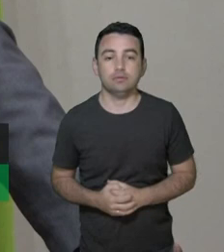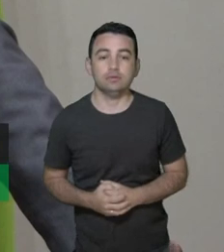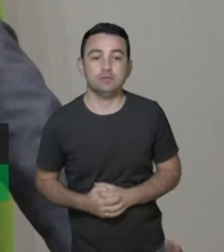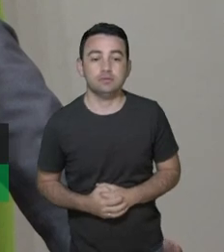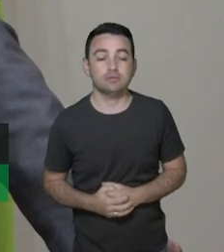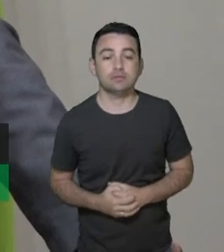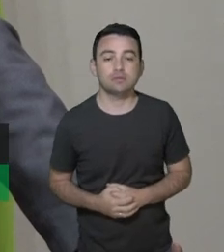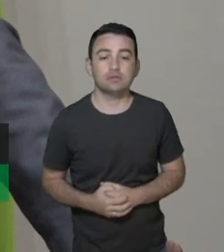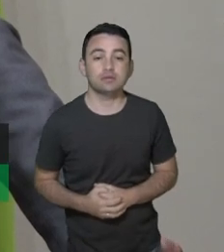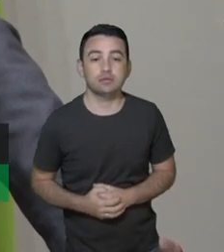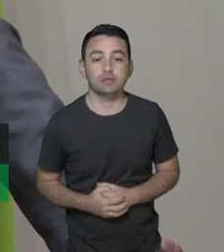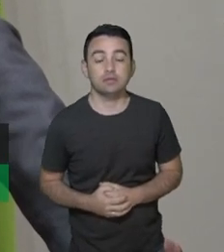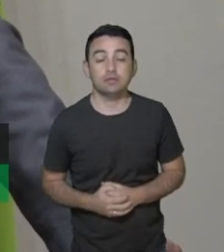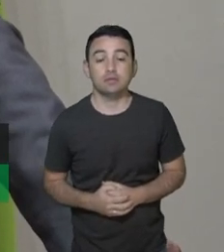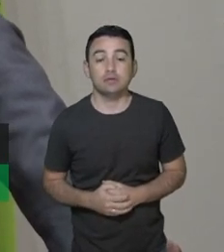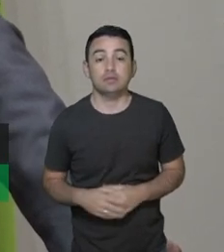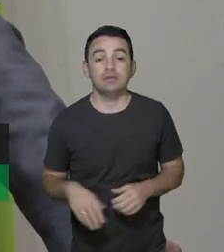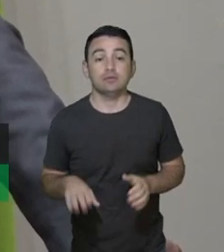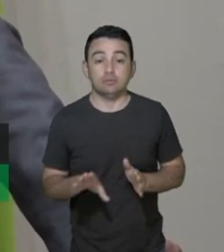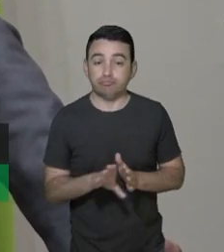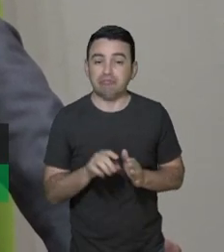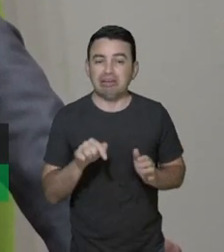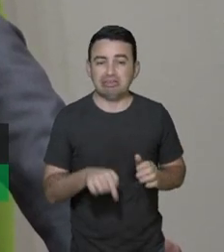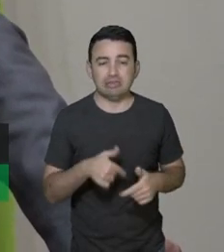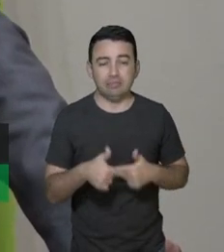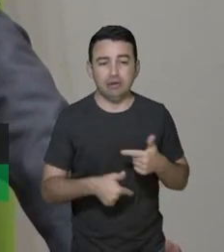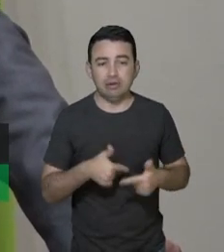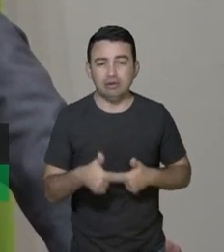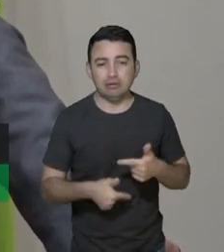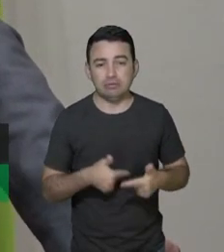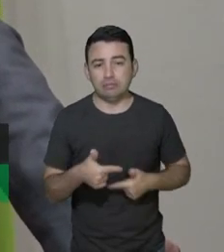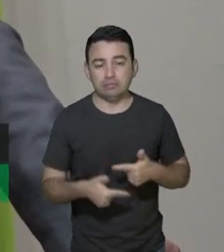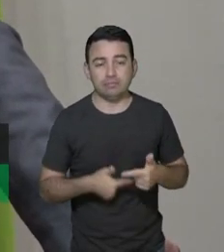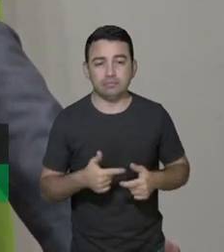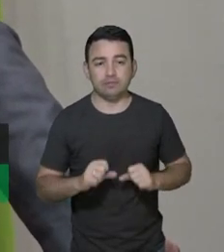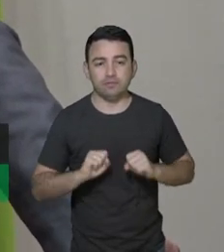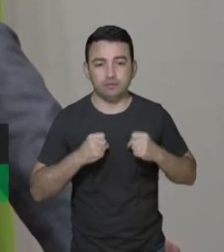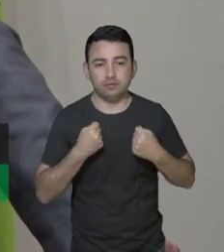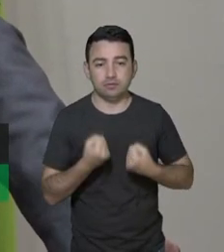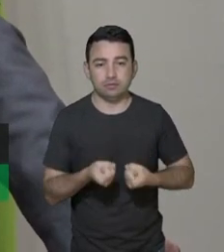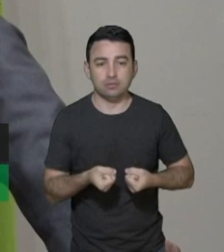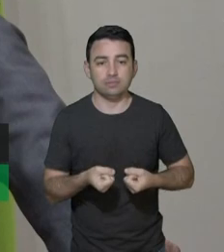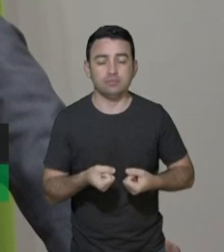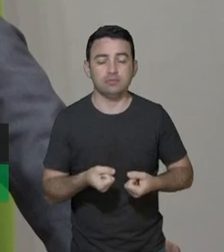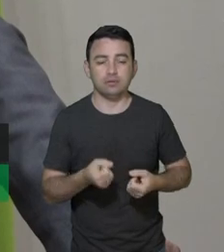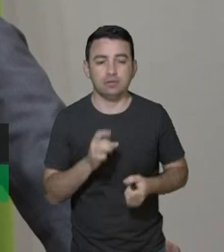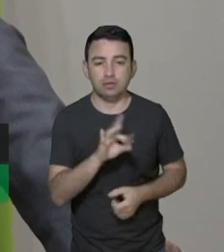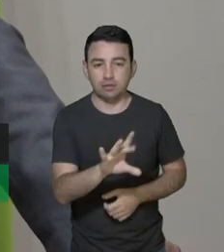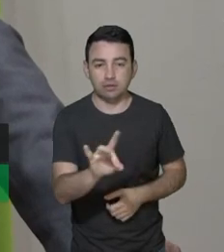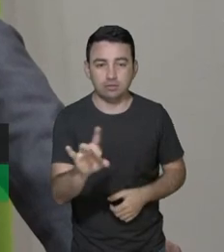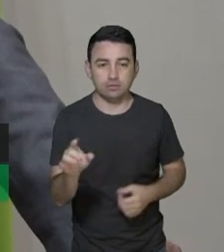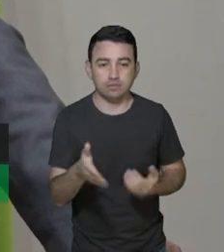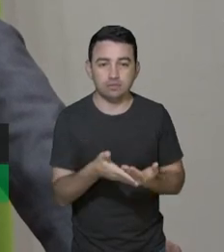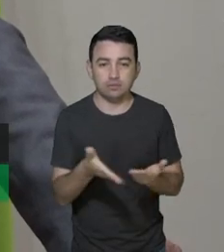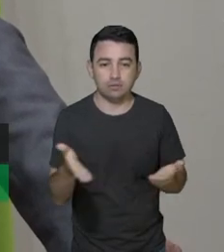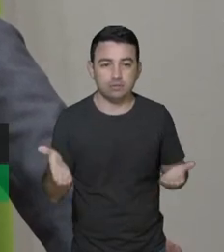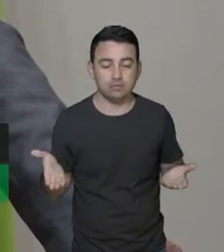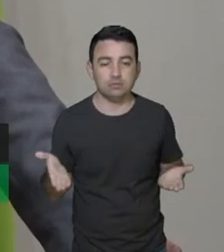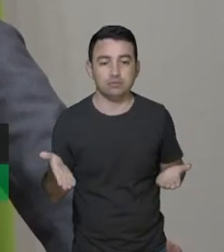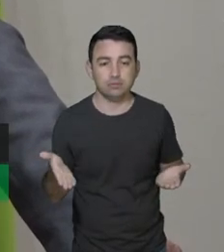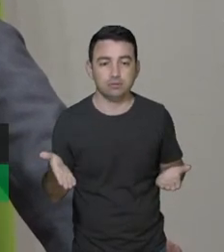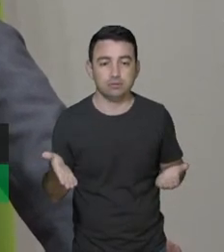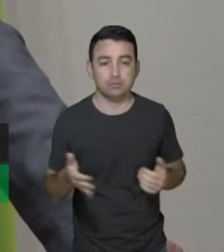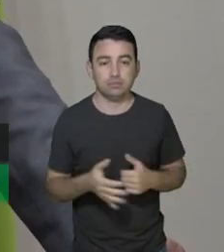aqui à Assembleia, sempre com muito trabalho, sempre com muita dedicação, quero agradecer a cada um de vocês.